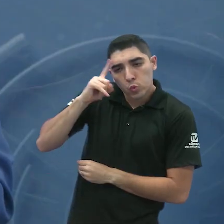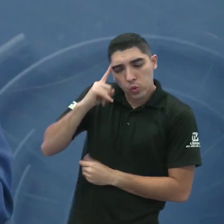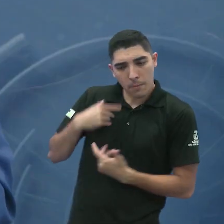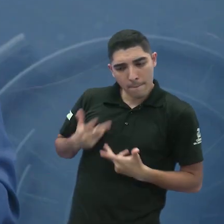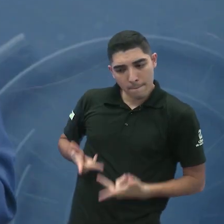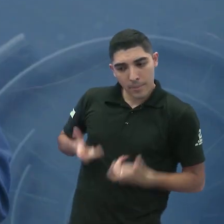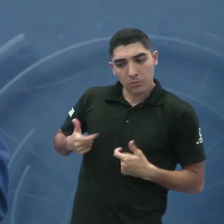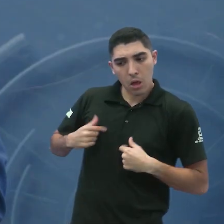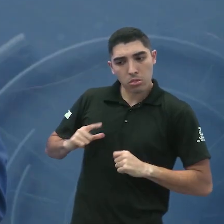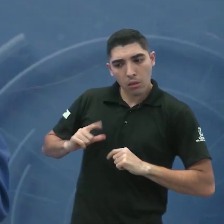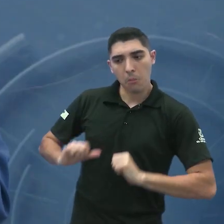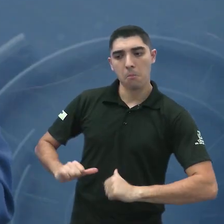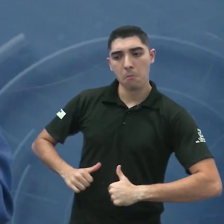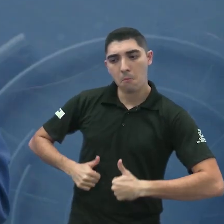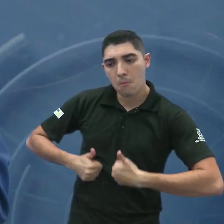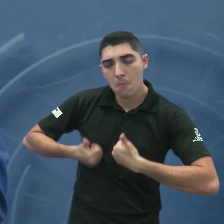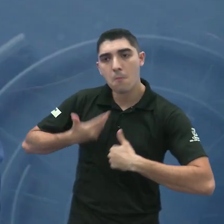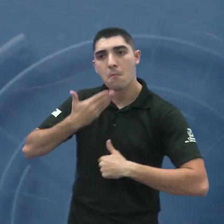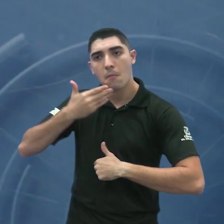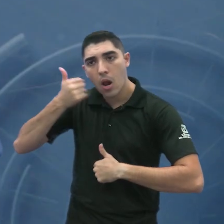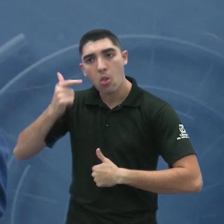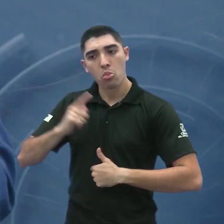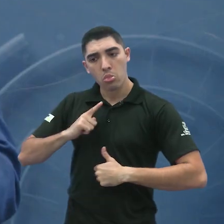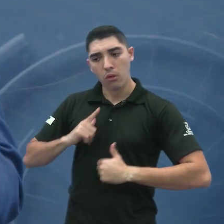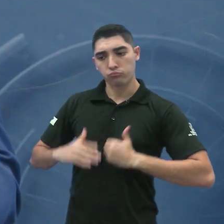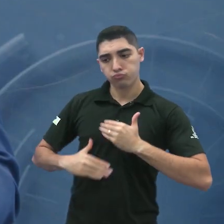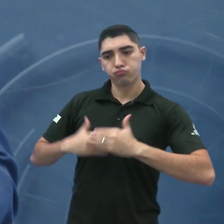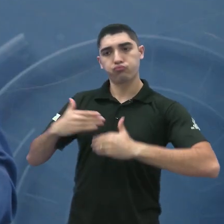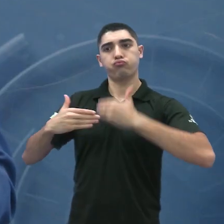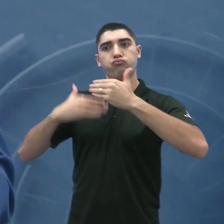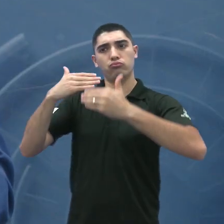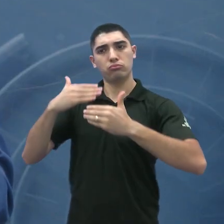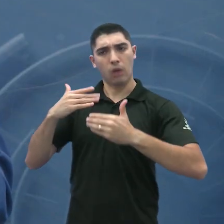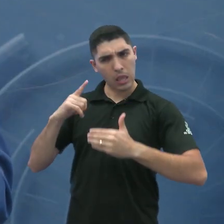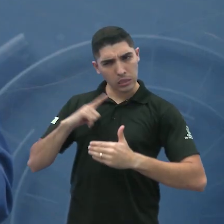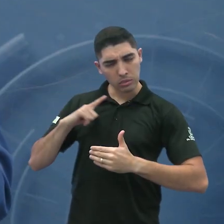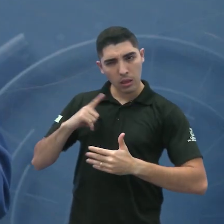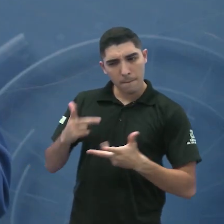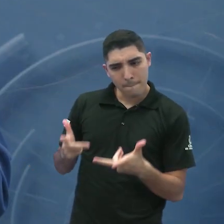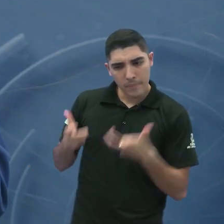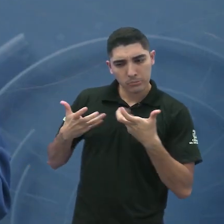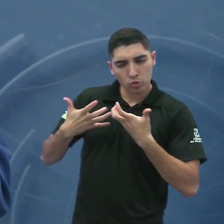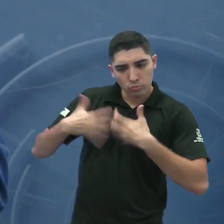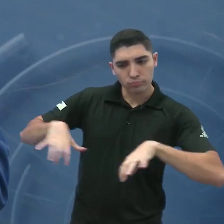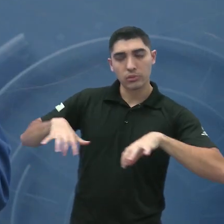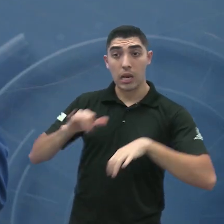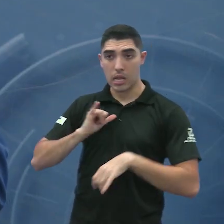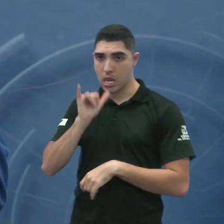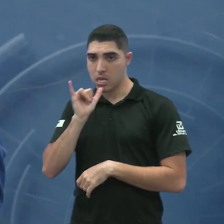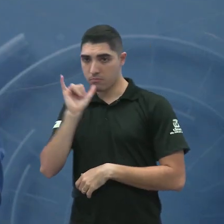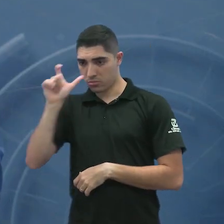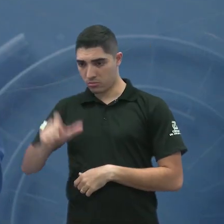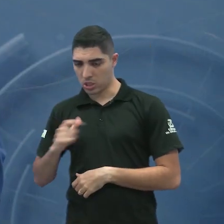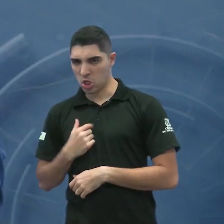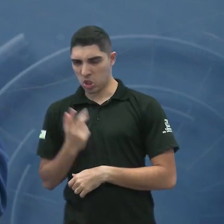identificar que ela está melhorando, está evoluindo? Há uma diferença para quem se automedica e também acha que tem alguma coisa e